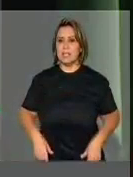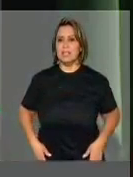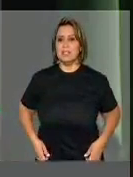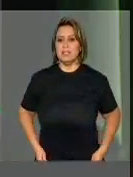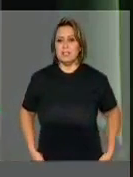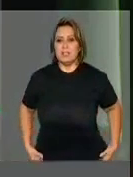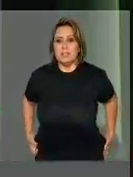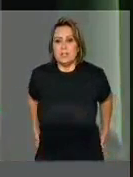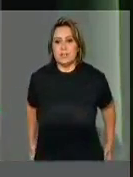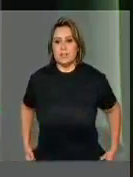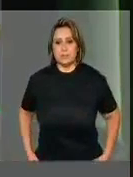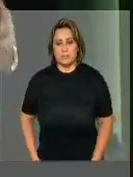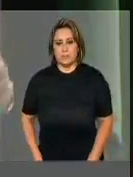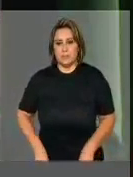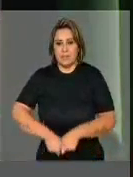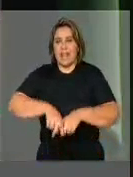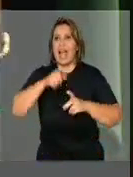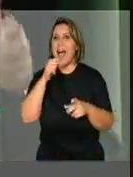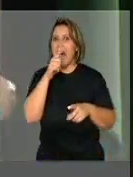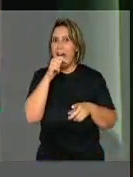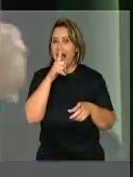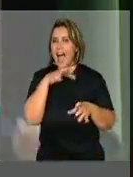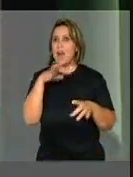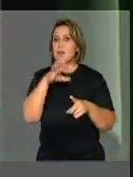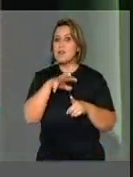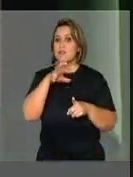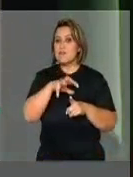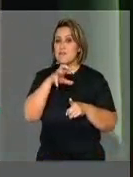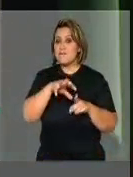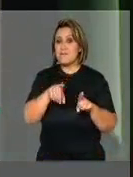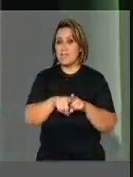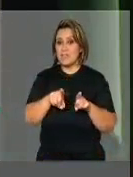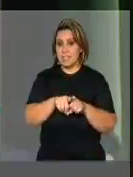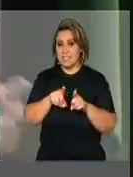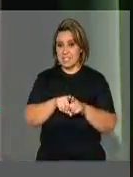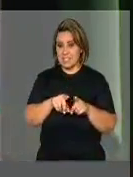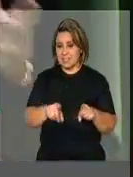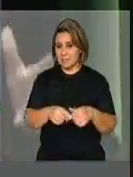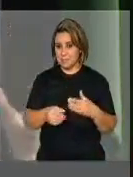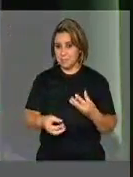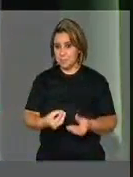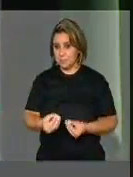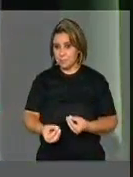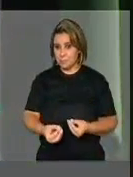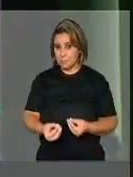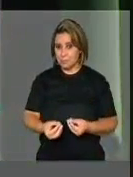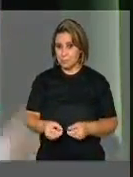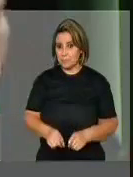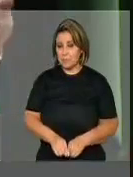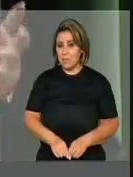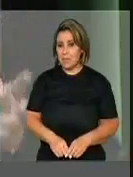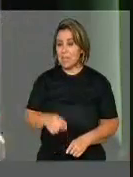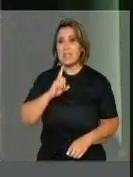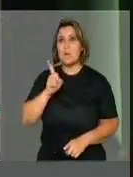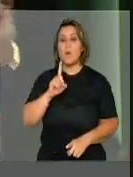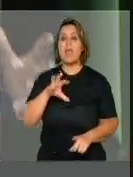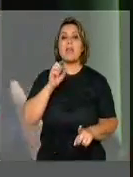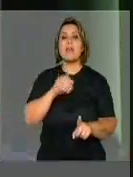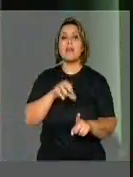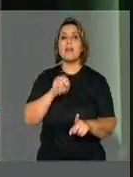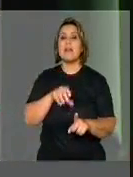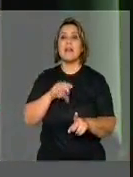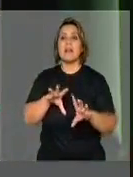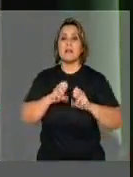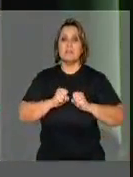de águas com uma certa influência de gás e com algum grau de, digamos, não contaminação, mas